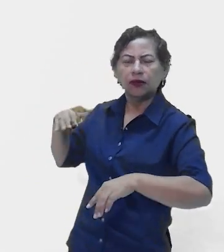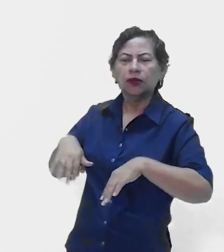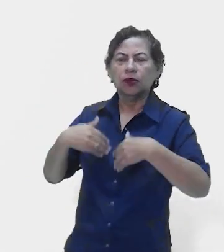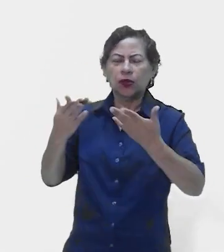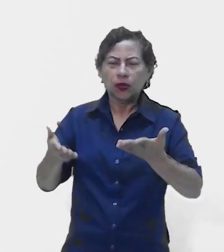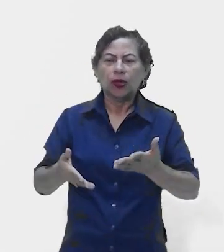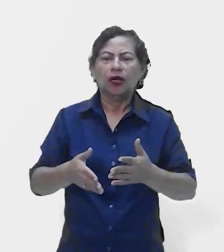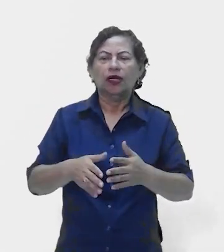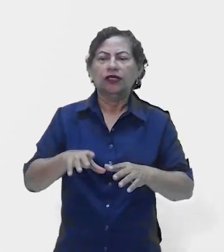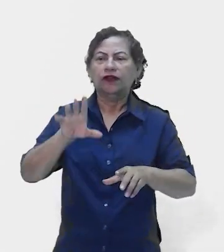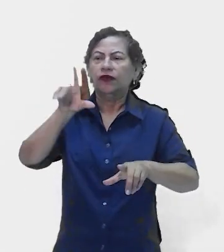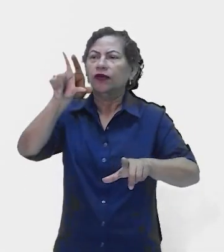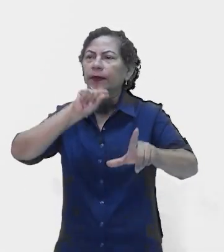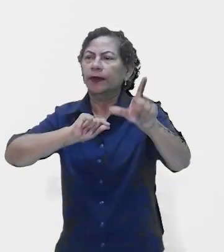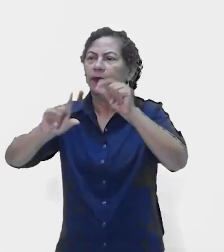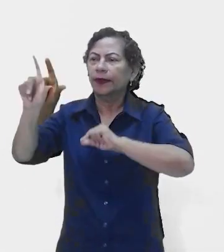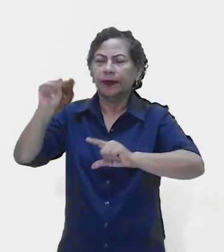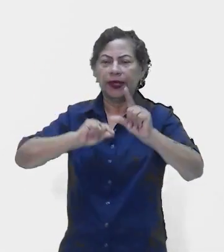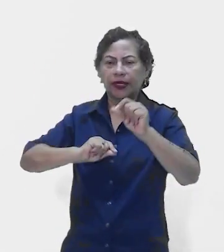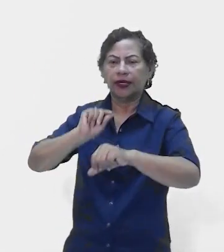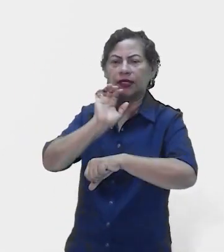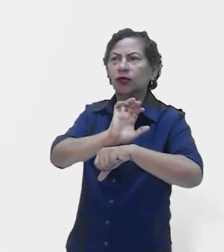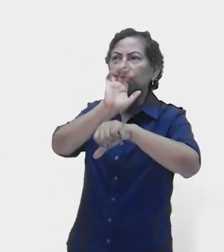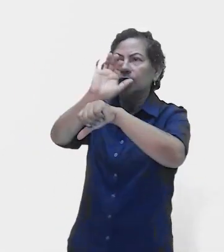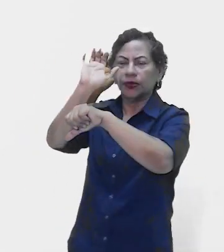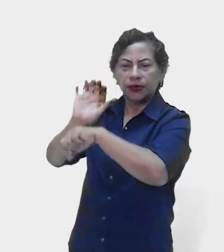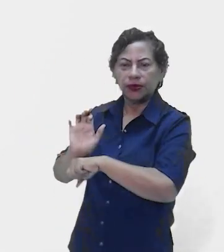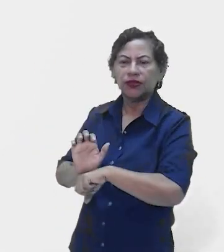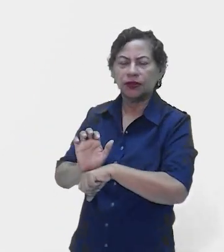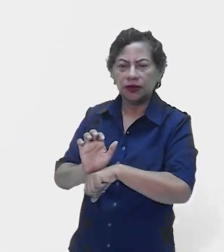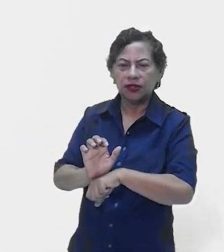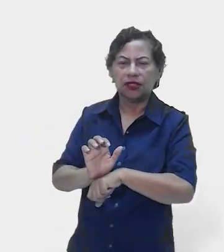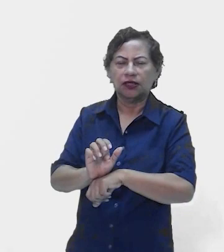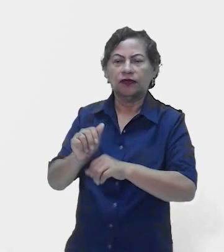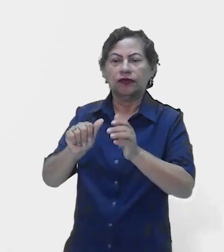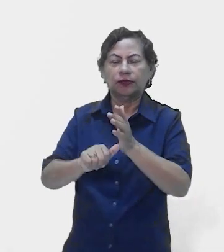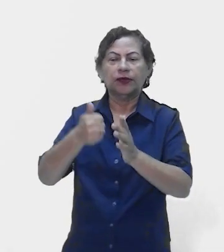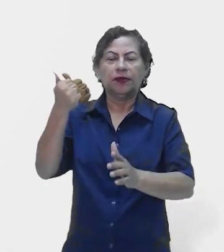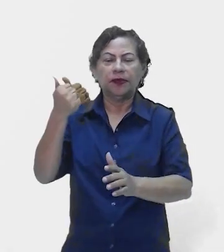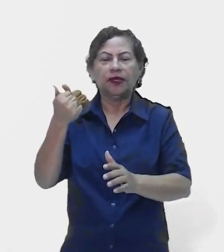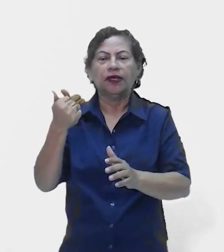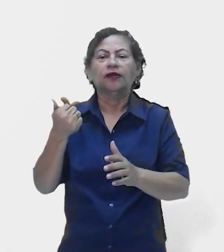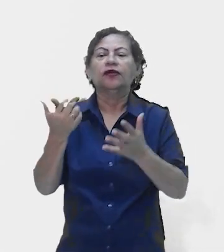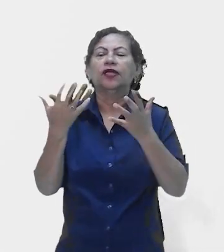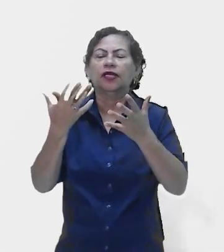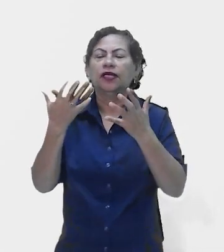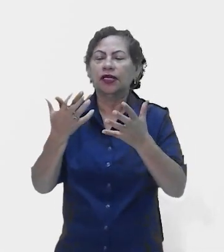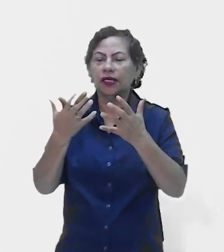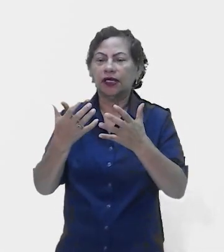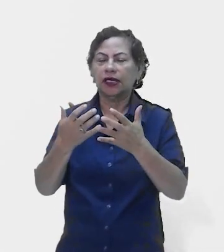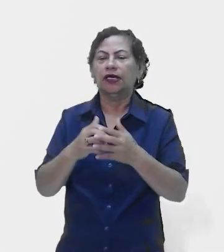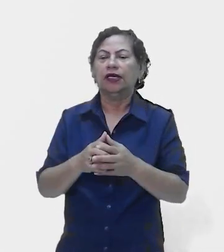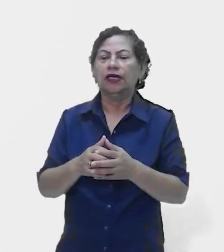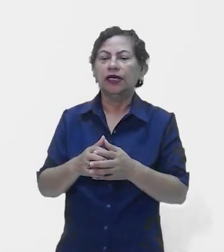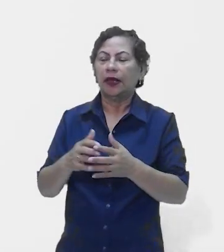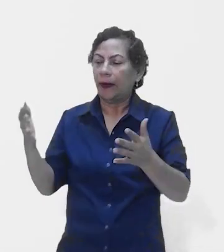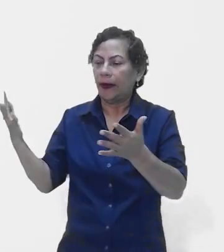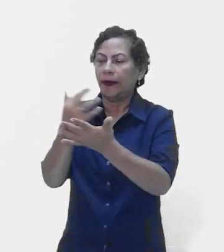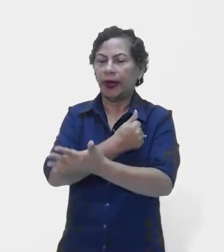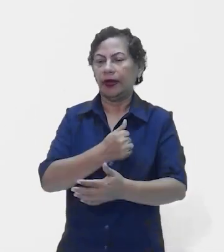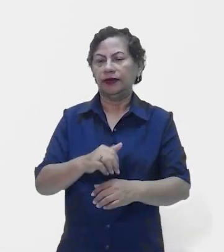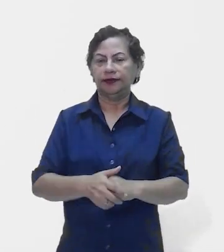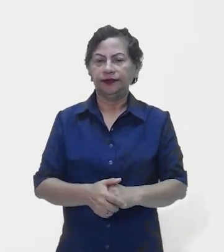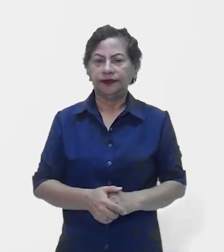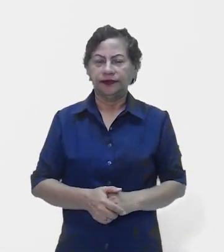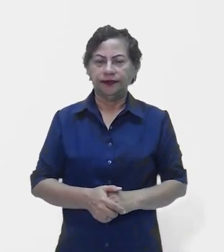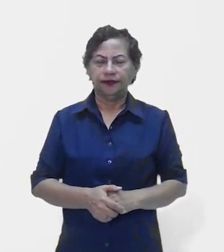e talvez esses sejam os primeiros relatos de latifúndios que a gente tem aqui no Brasil, tá certo? E em meio